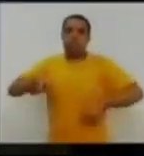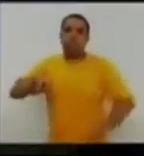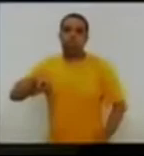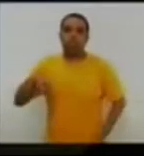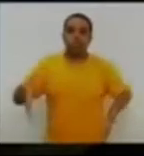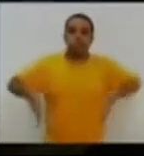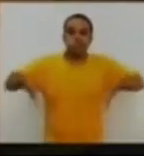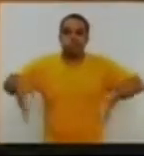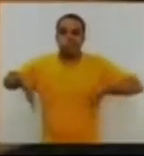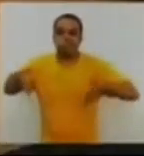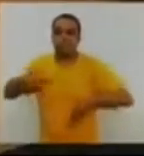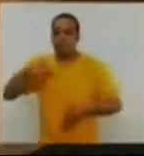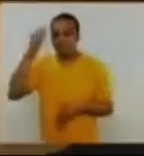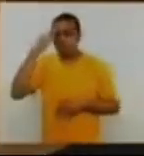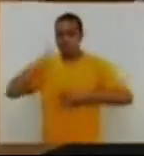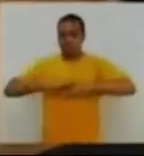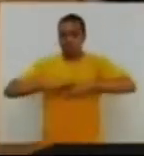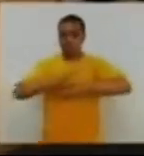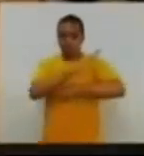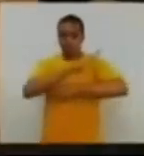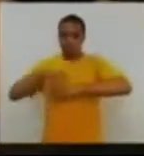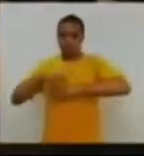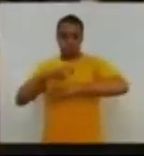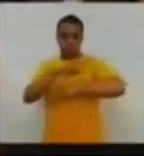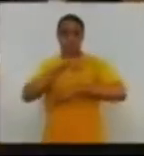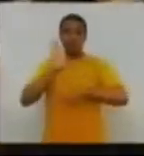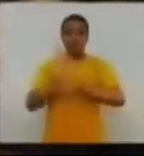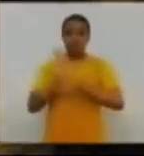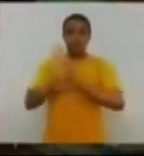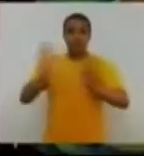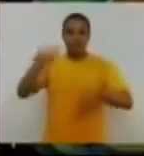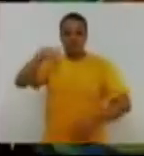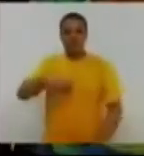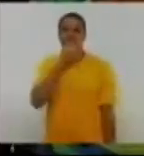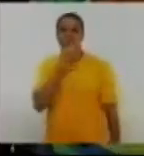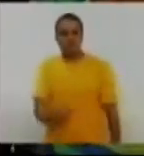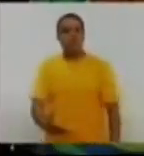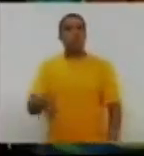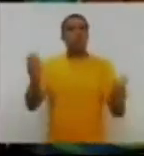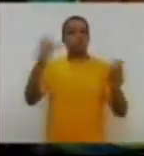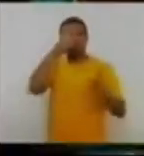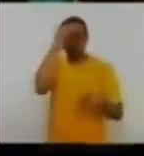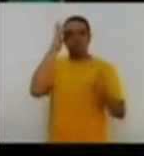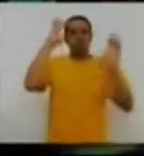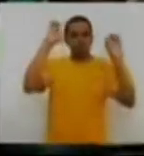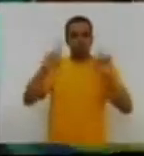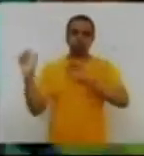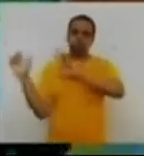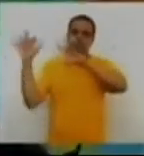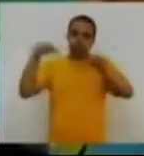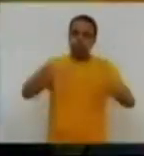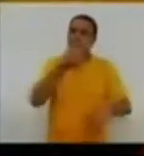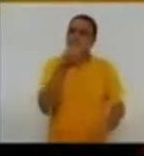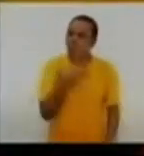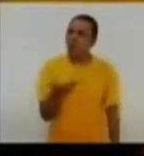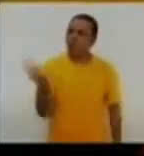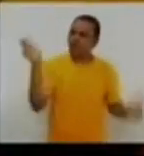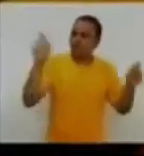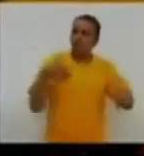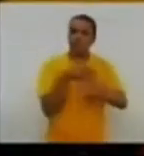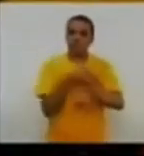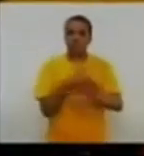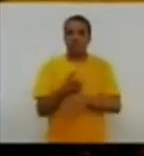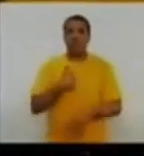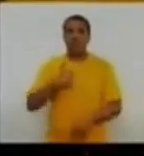cadeira de roda, né? Tem as rampas que também são necessárias. Aqui é muito bom para crianças que, assim, têm essa